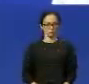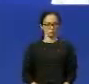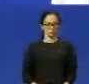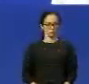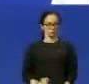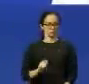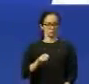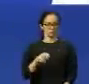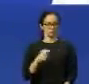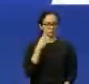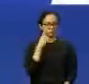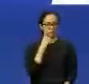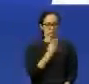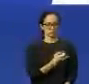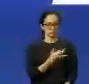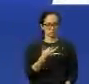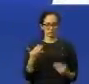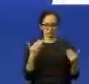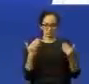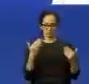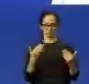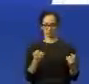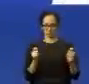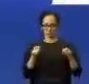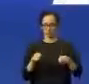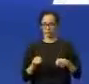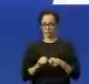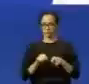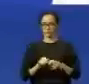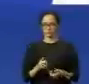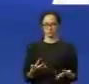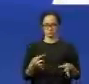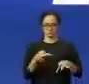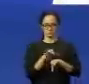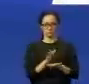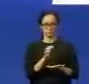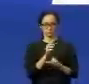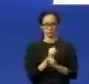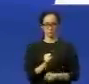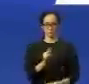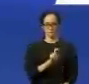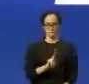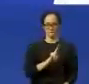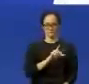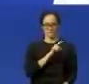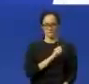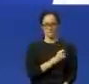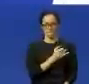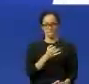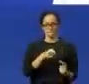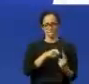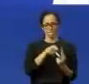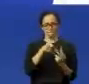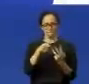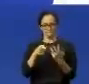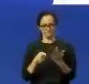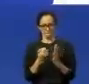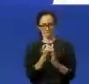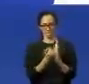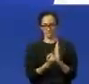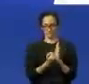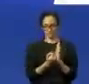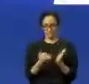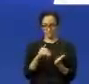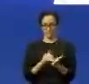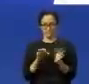ele dá algumas aproximações, né? E, de acordo com a fórmula dada, o menor número de parcelas cujos valores não compromete o